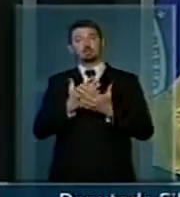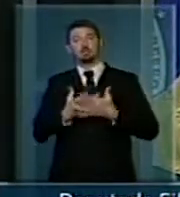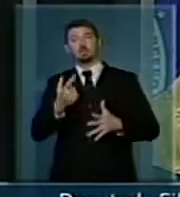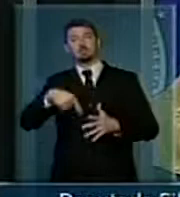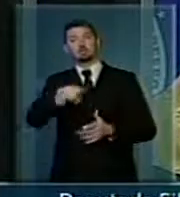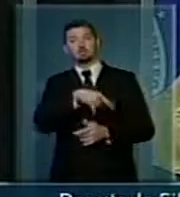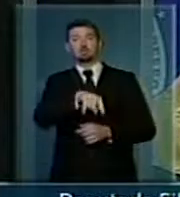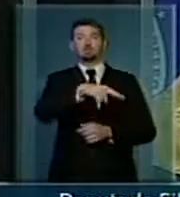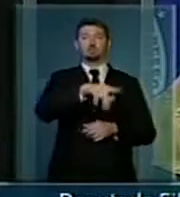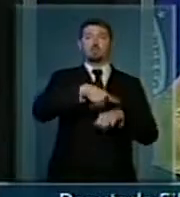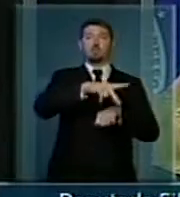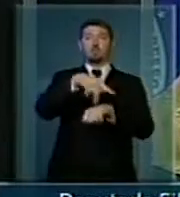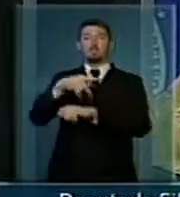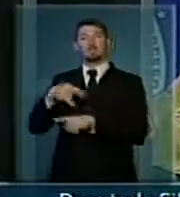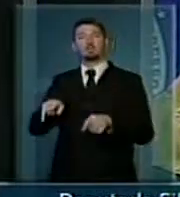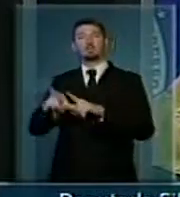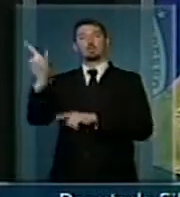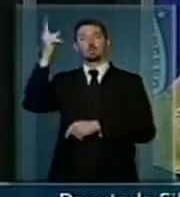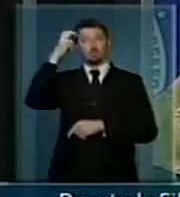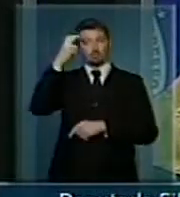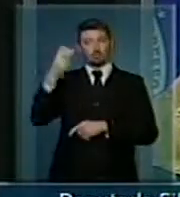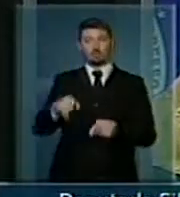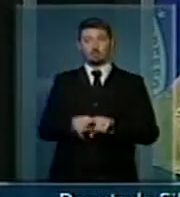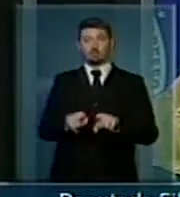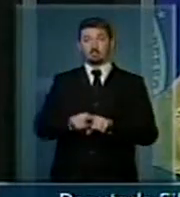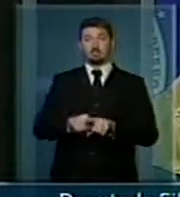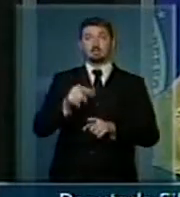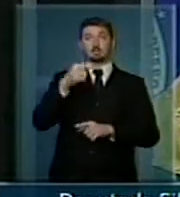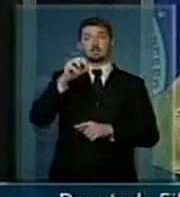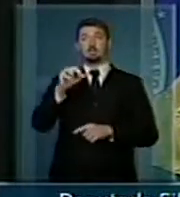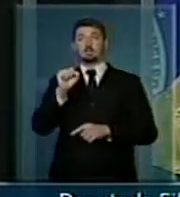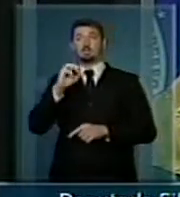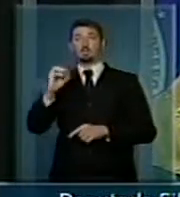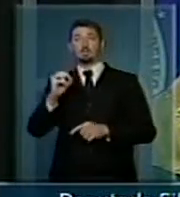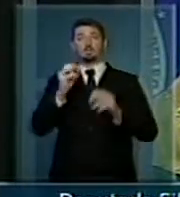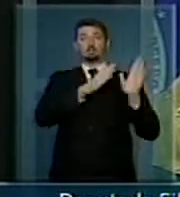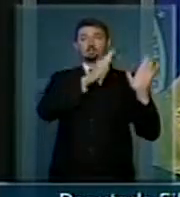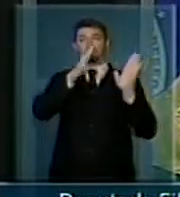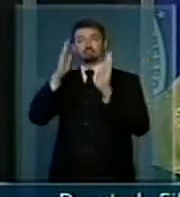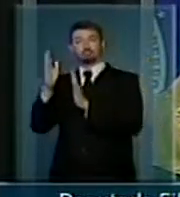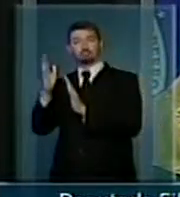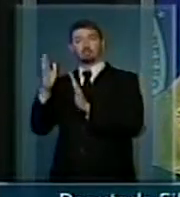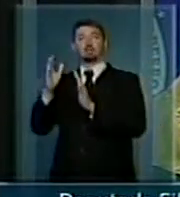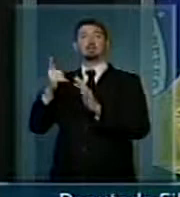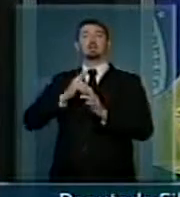outros países e outras culturas. Nas décadas de 70 e 80, houve